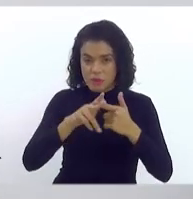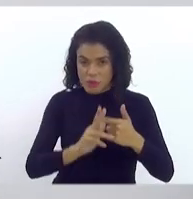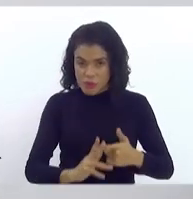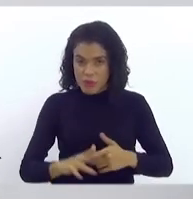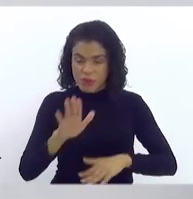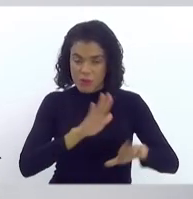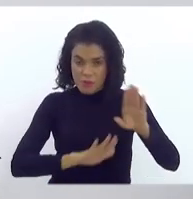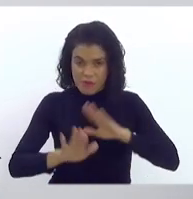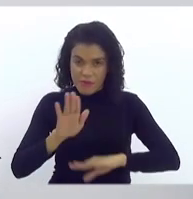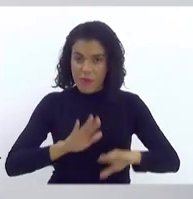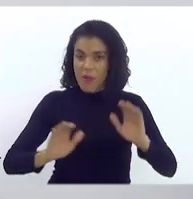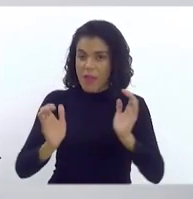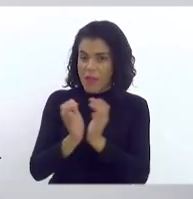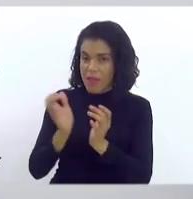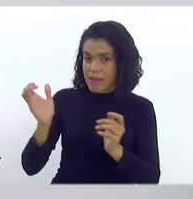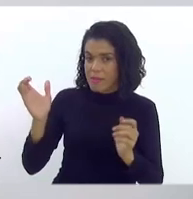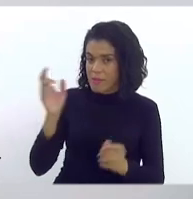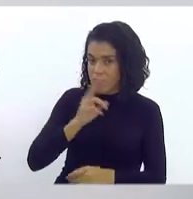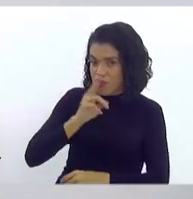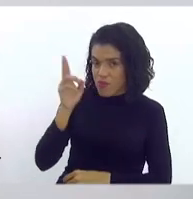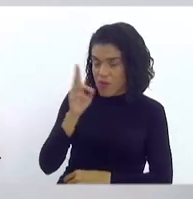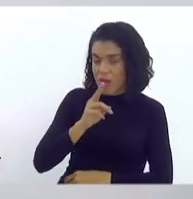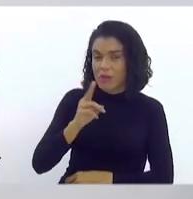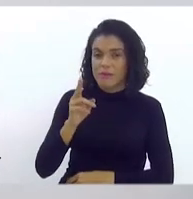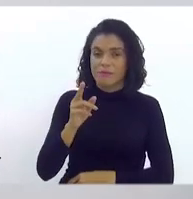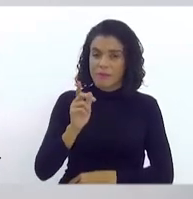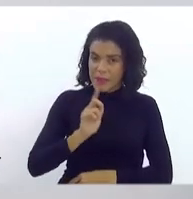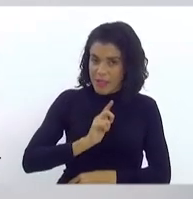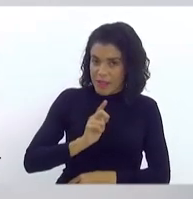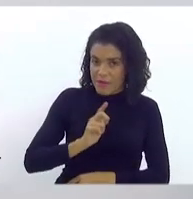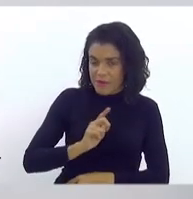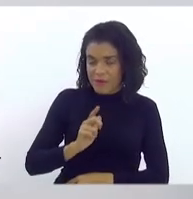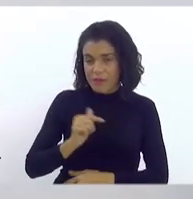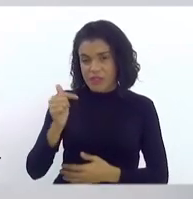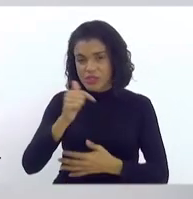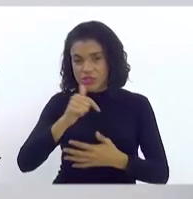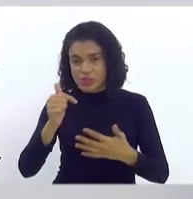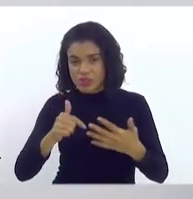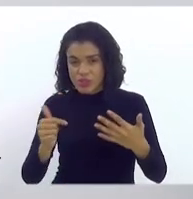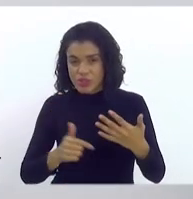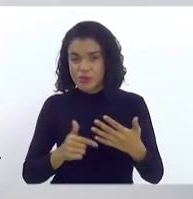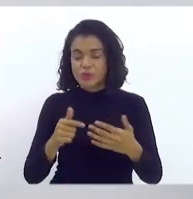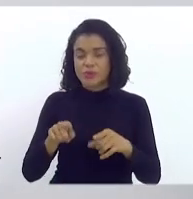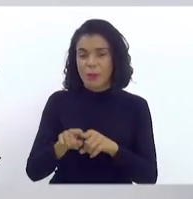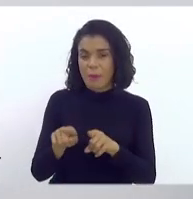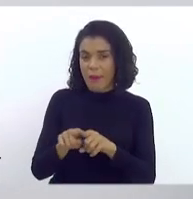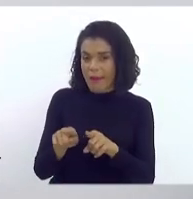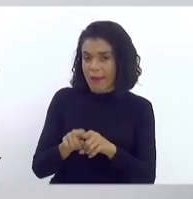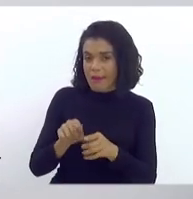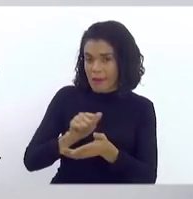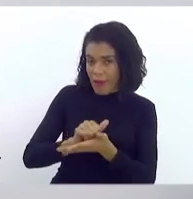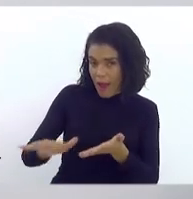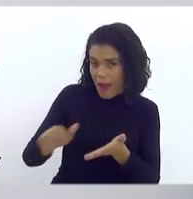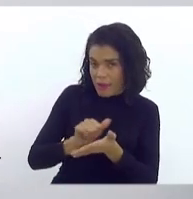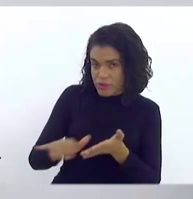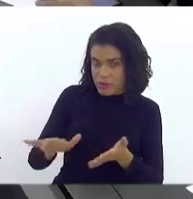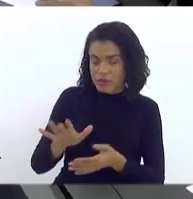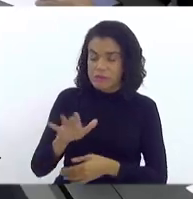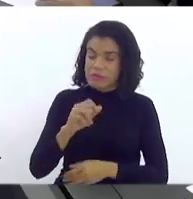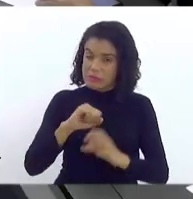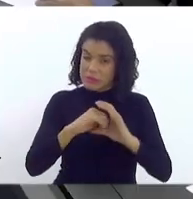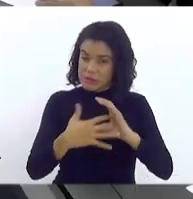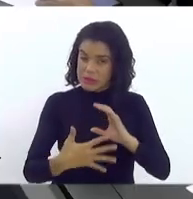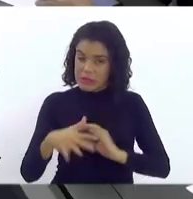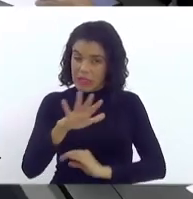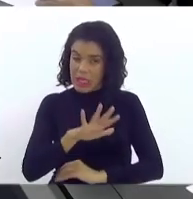com equipes de emergência? Enfim, esse tipo de custeio nos últimos anos também? pela característica